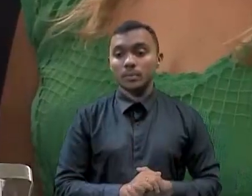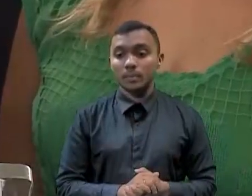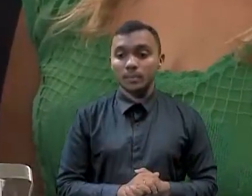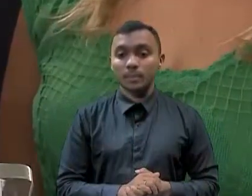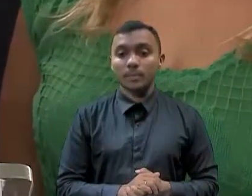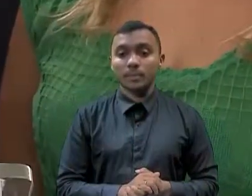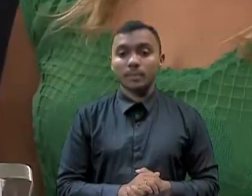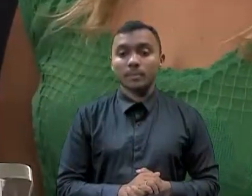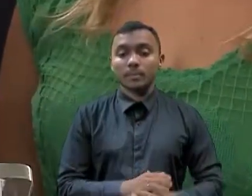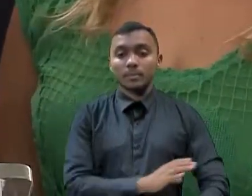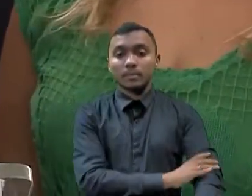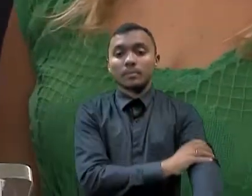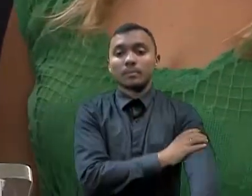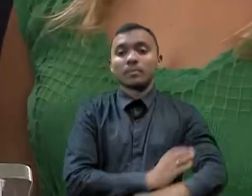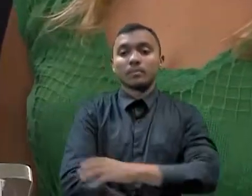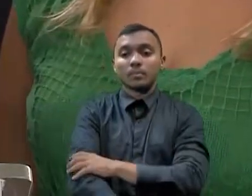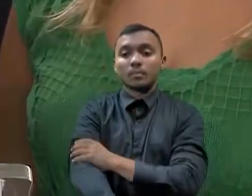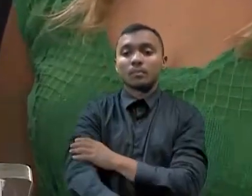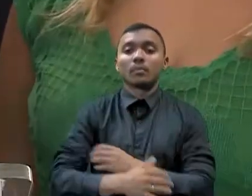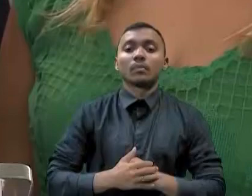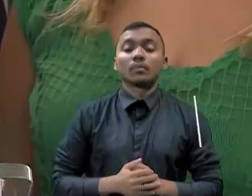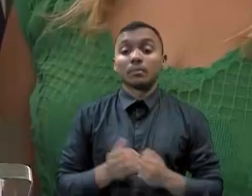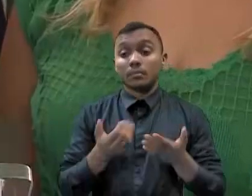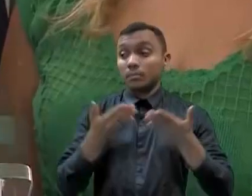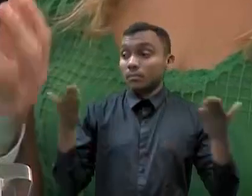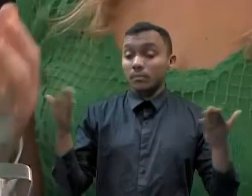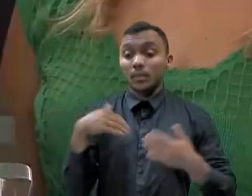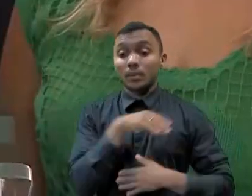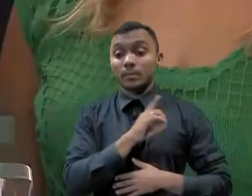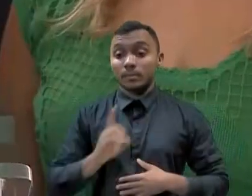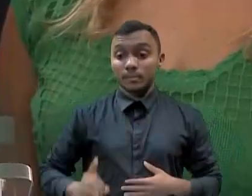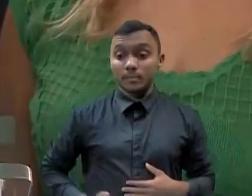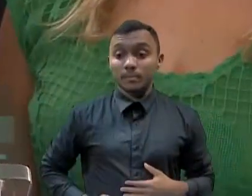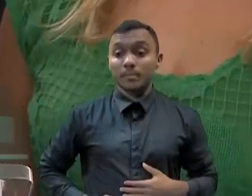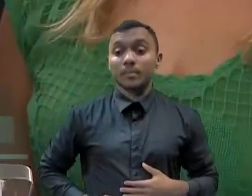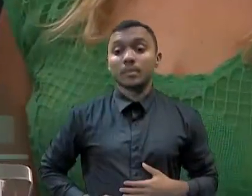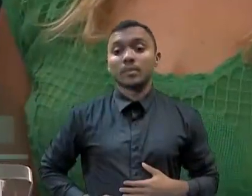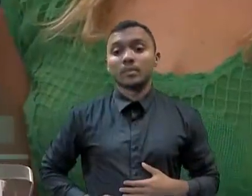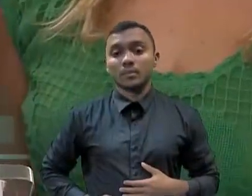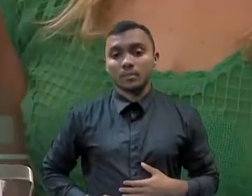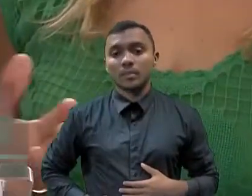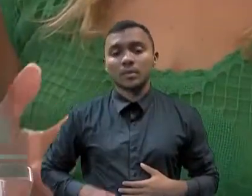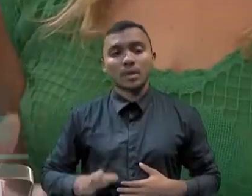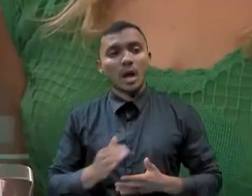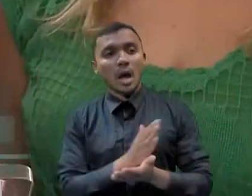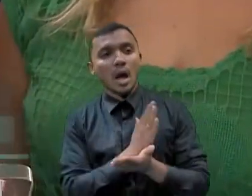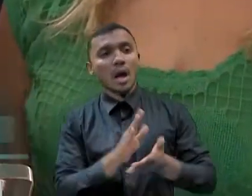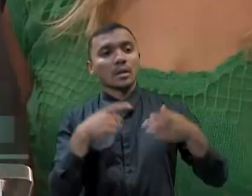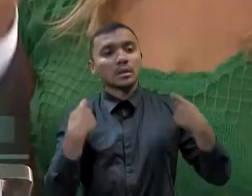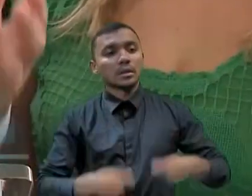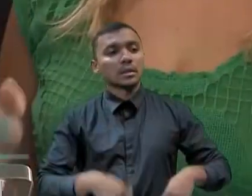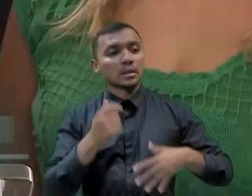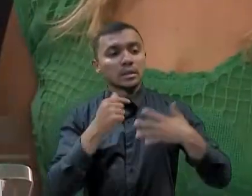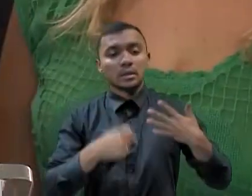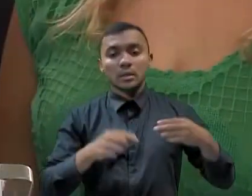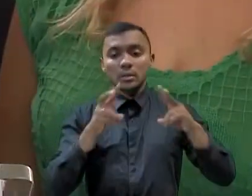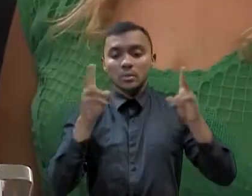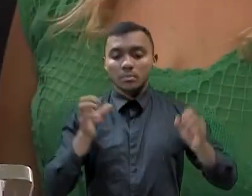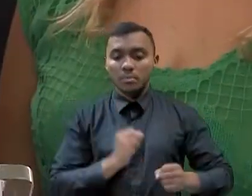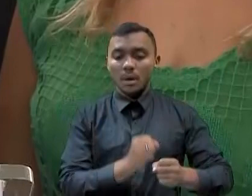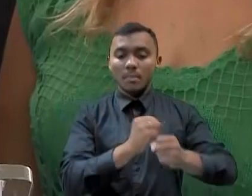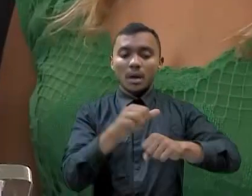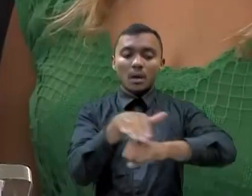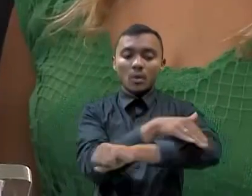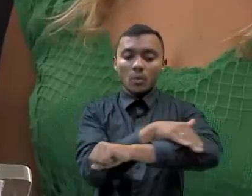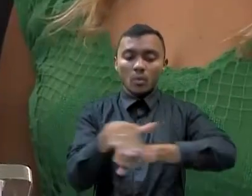aqui com algumas demandas dos deputados. Deputados e deputadas foram provocadas com algumas demandas relativas à pavimentação, infraestrutura. Acabei